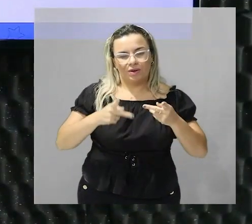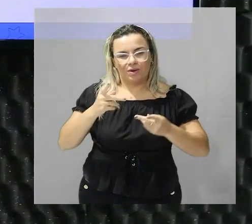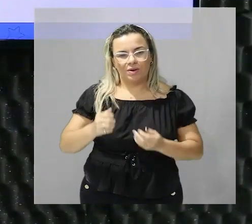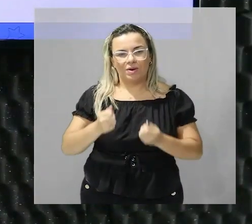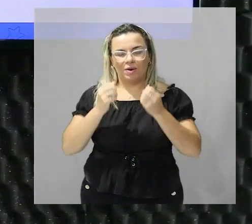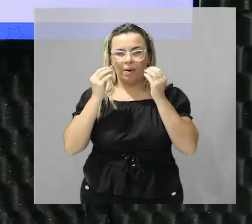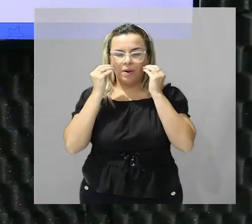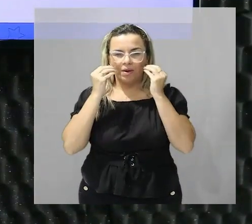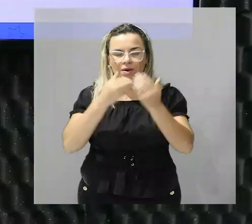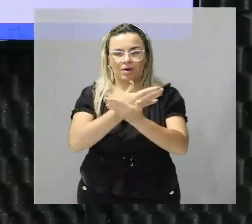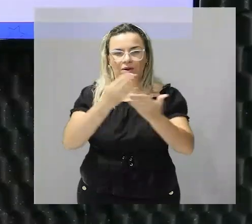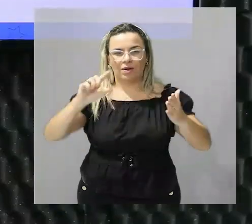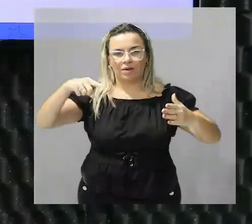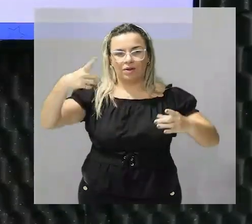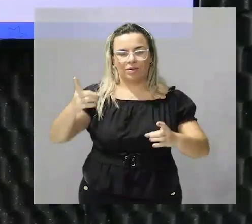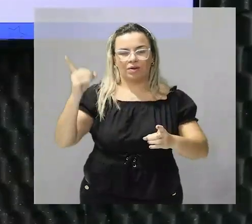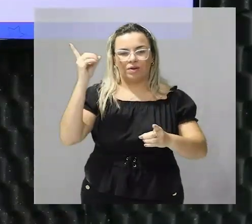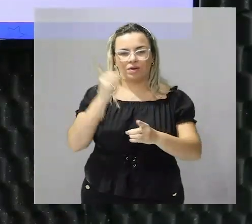próxima aula. Tchau, tchau.